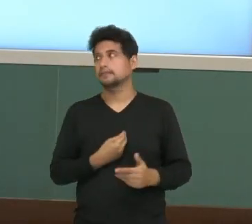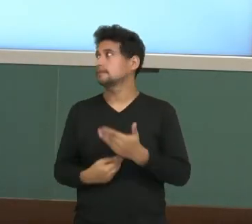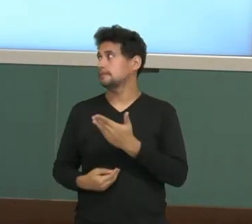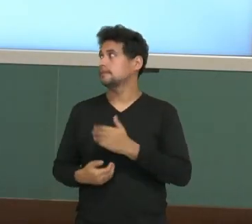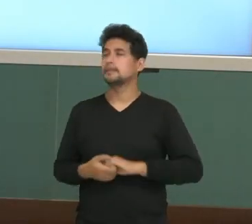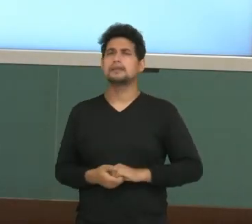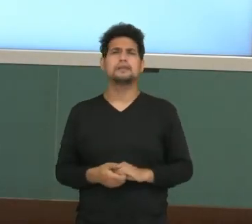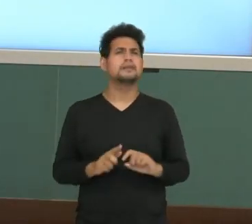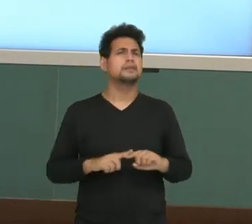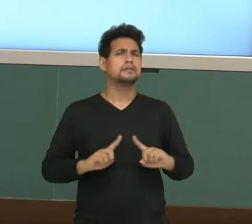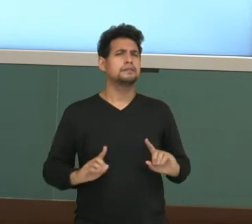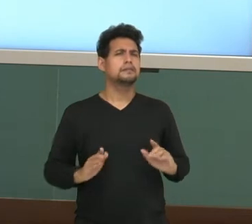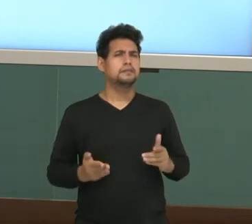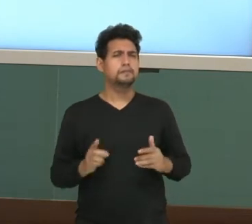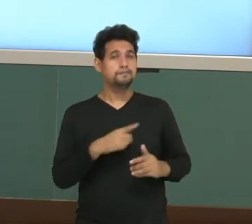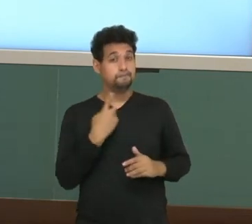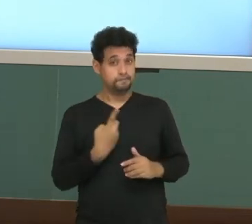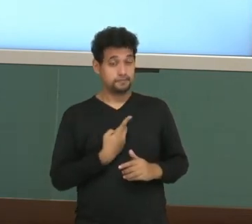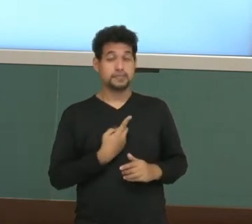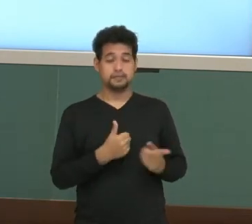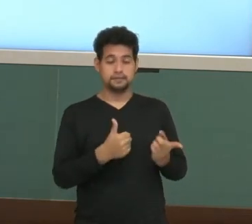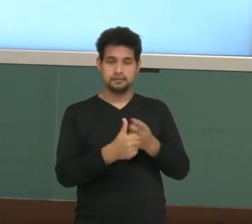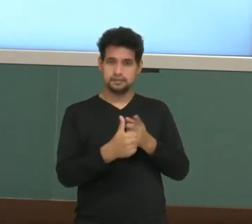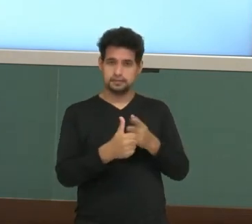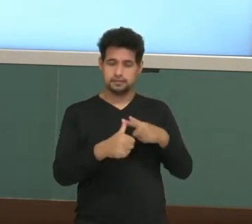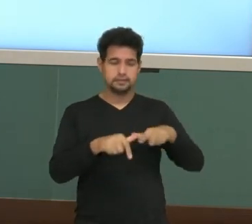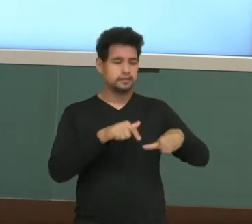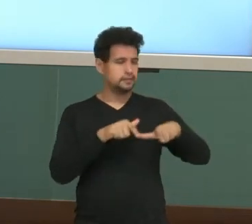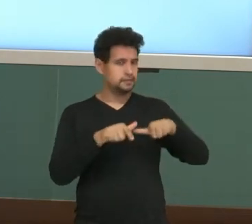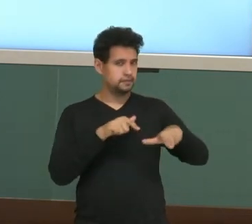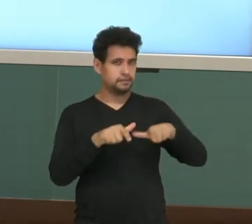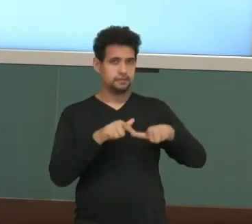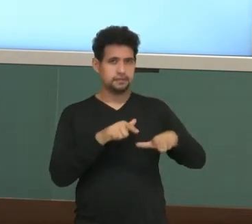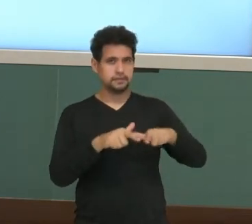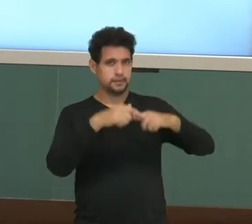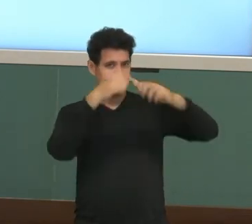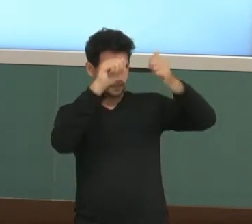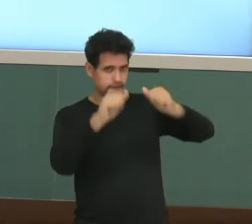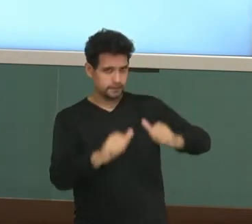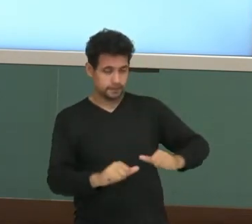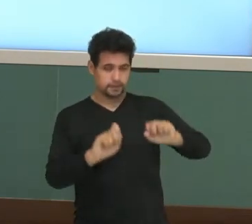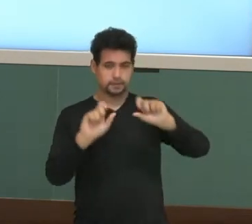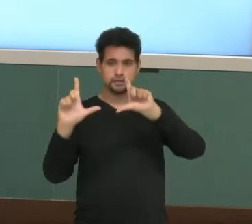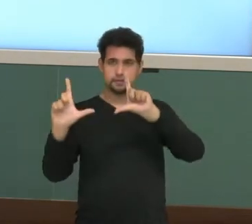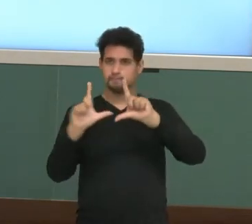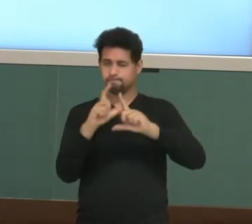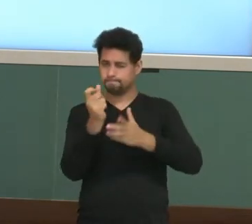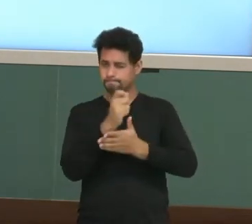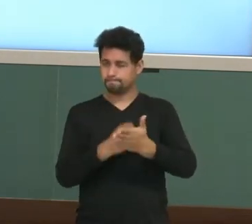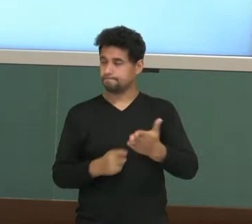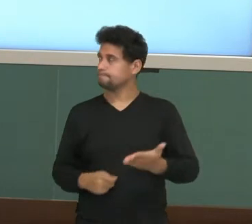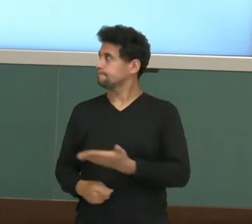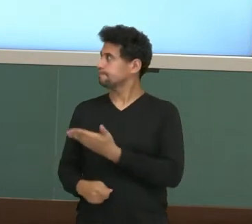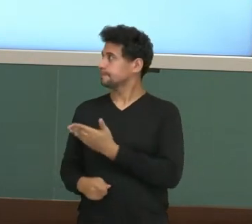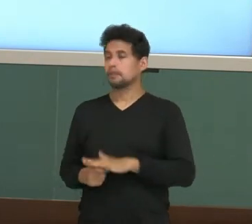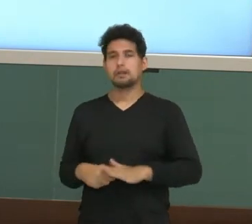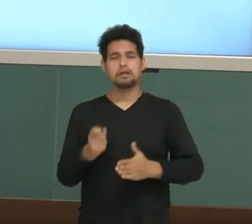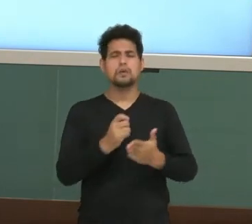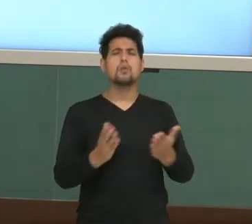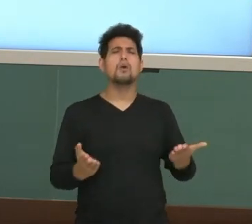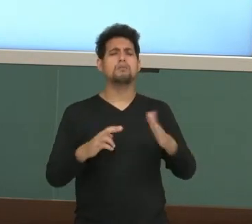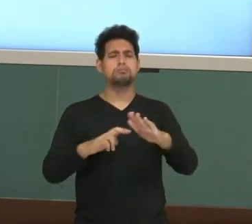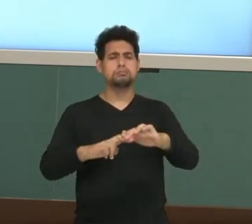presentes. E agora nós vamos para a nossa primeira atividade. Confere aí na tela, anote no seu caderno. Escreva os